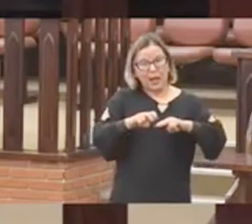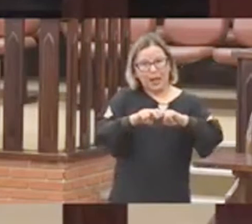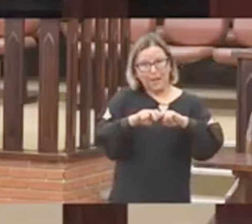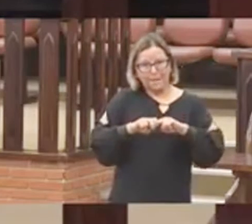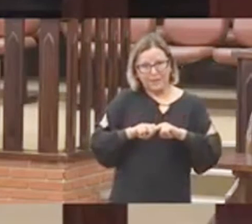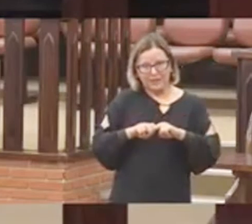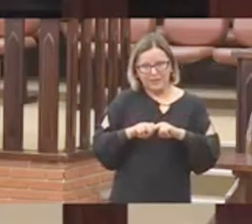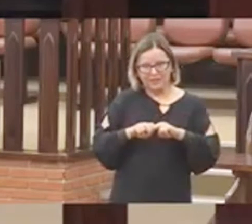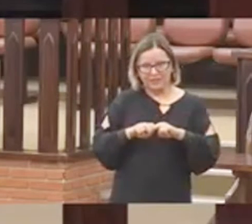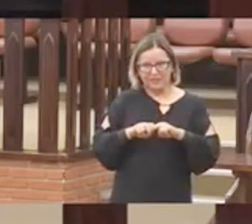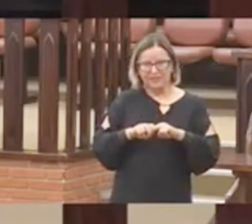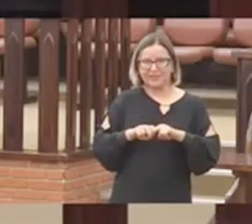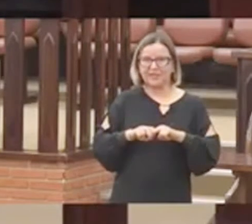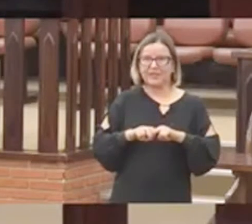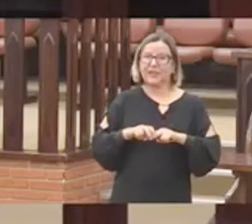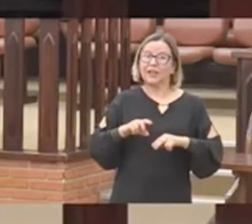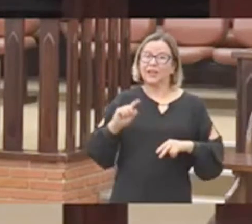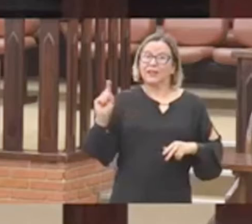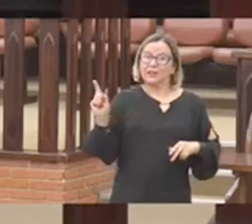criaturas e Ele é o Criador.